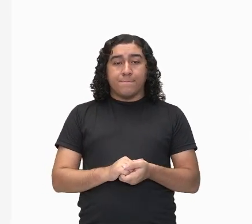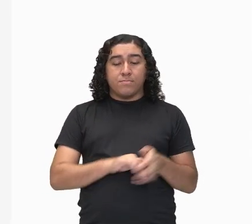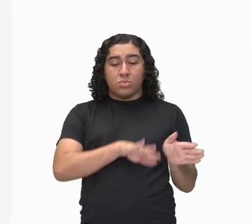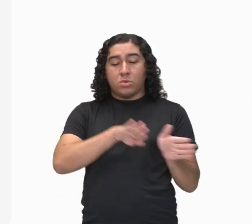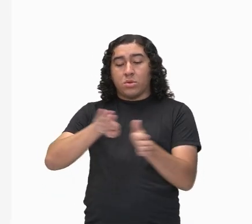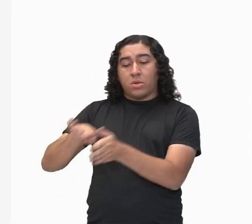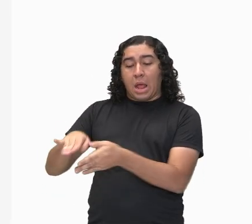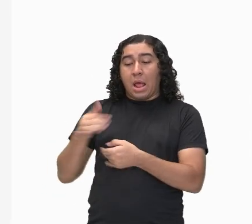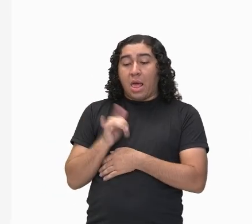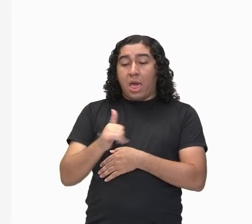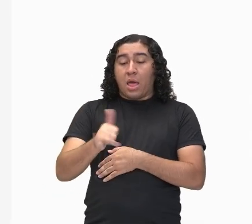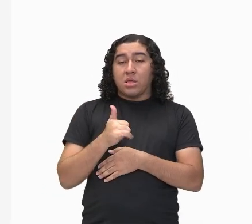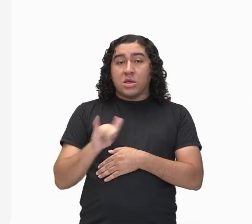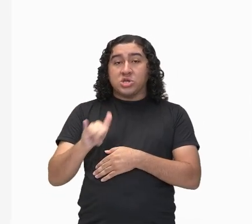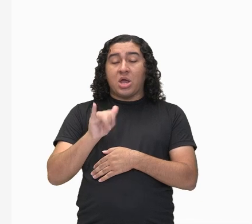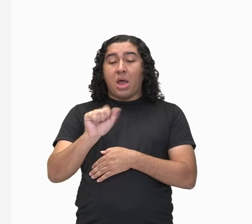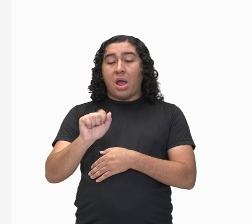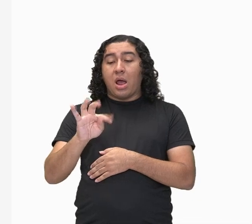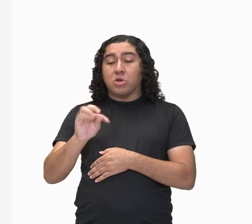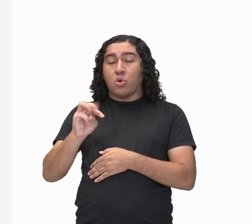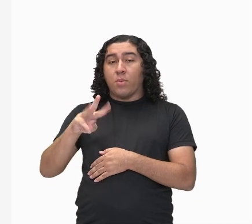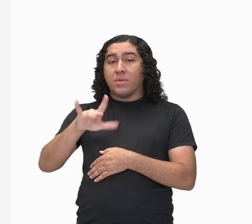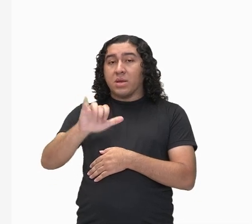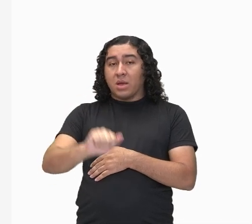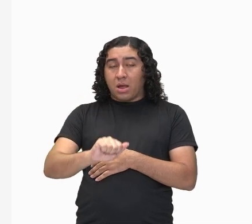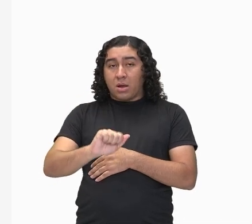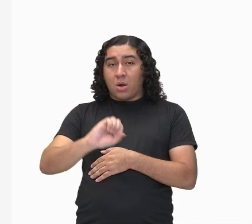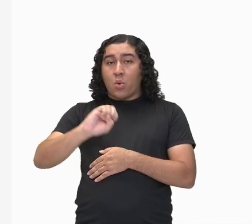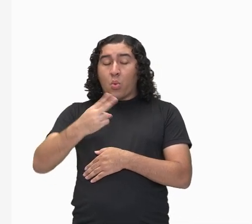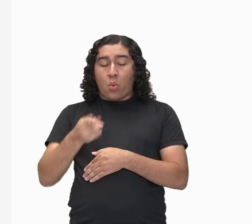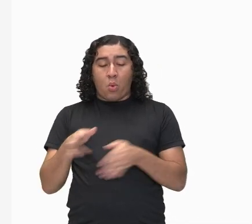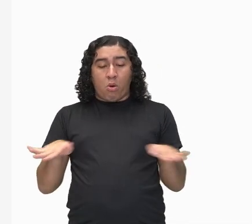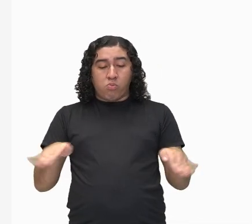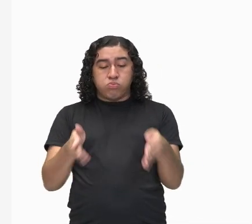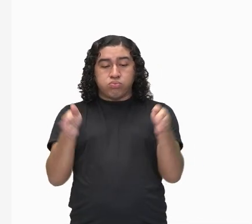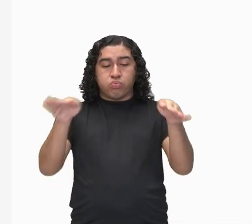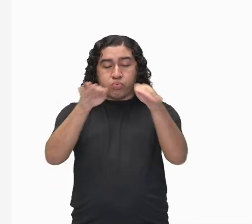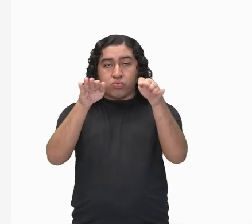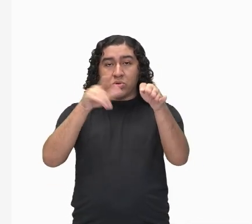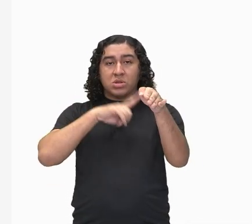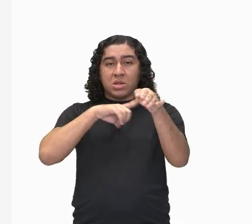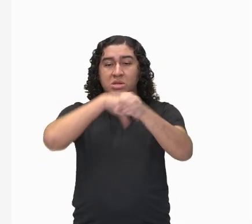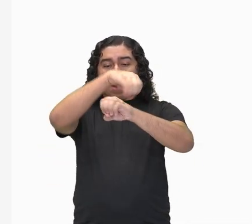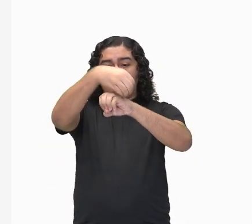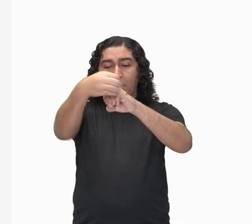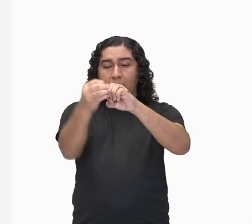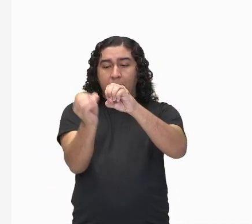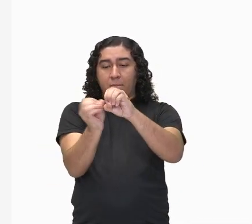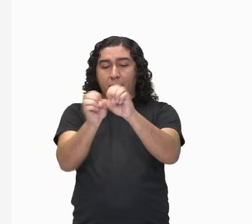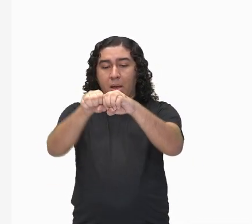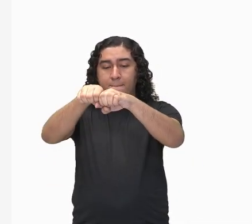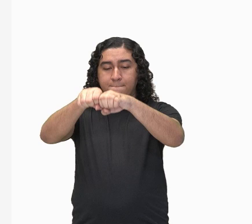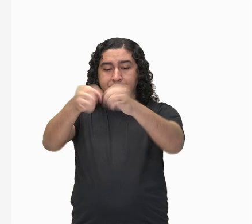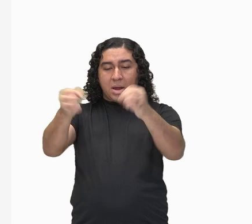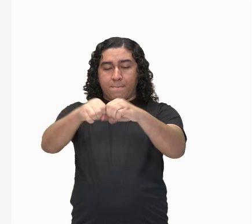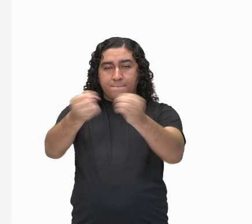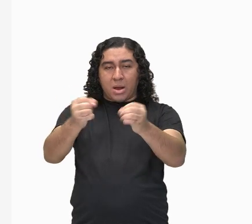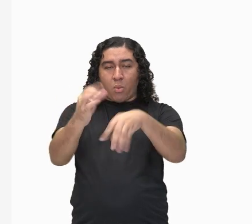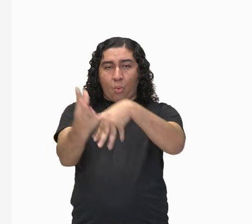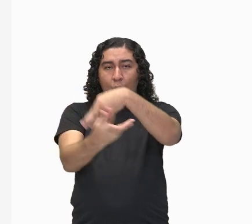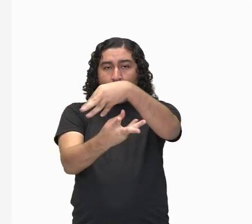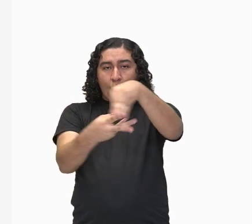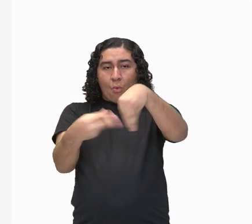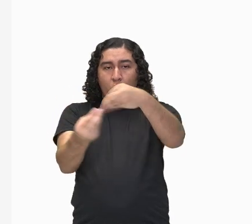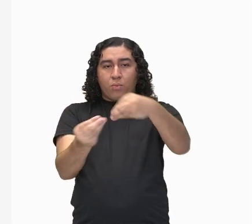atômica. Ela também é conhecida como energia nuclear, é a energia produzida a partir da